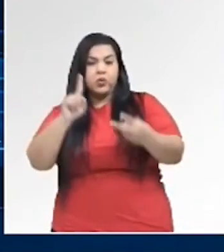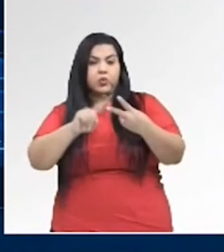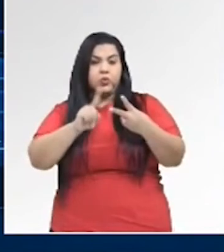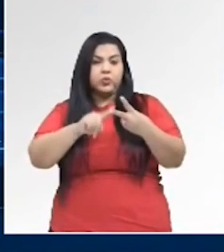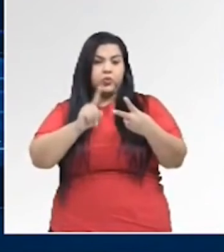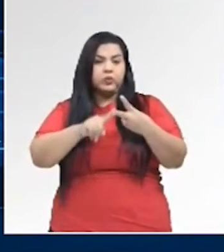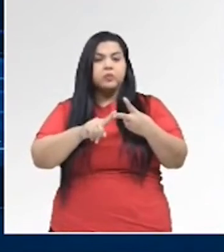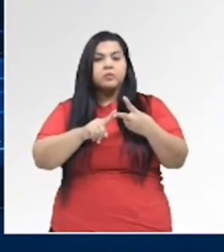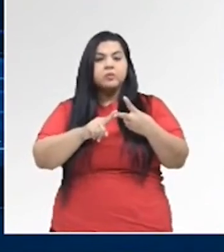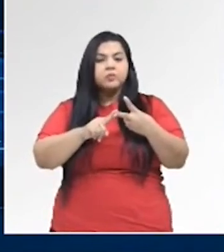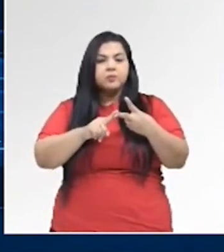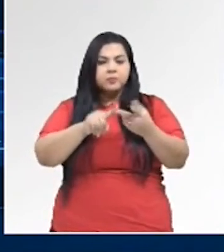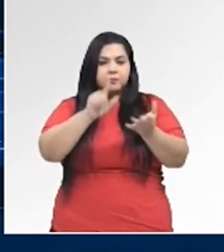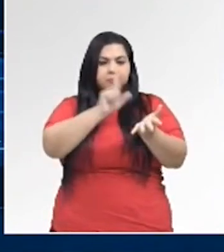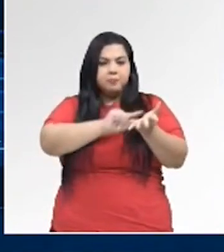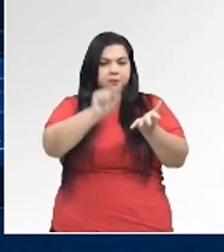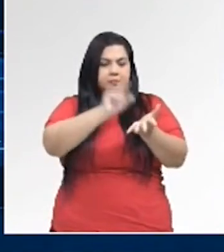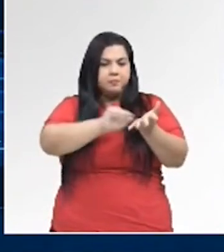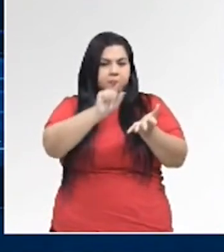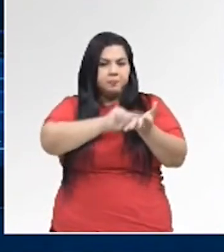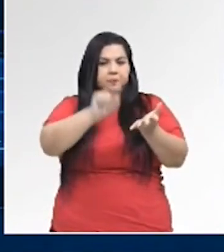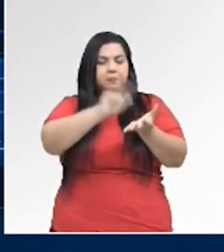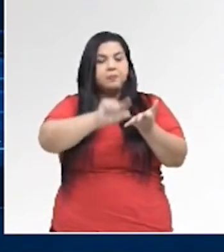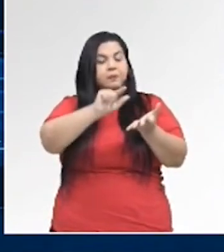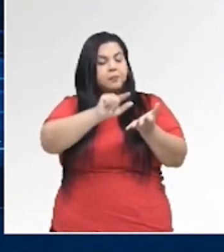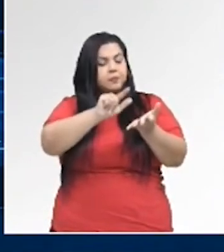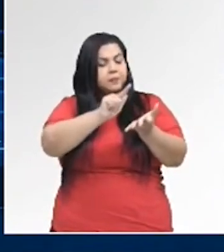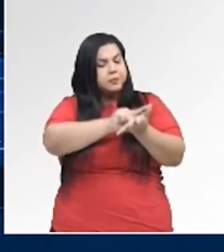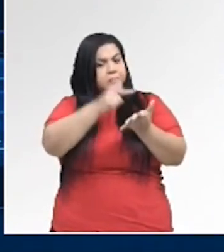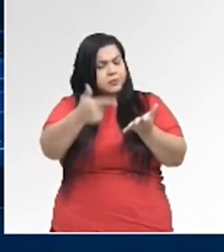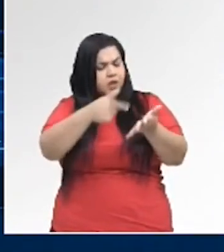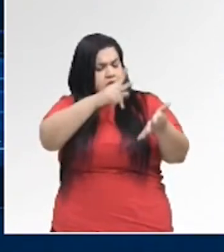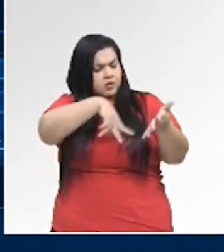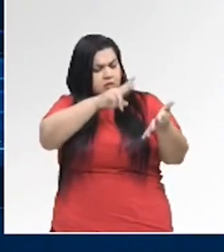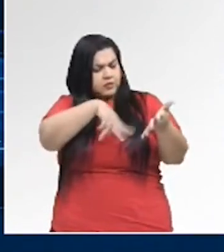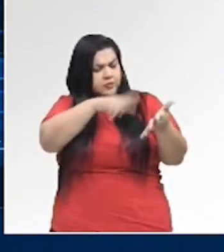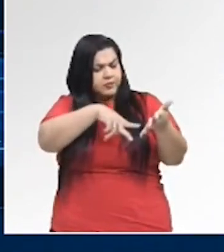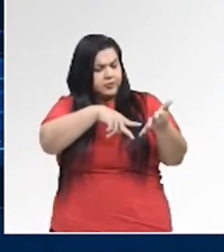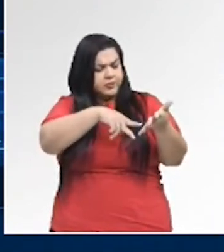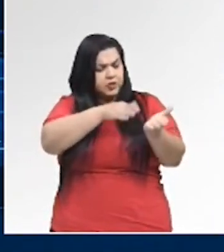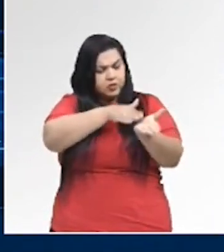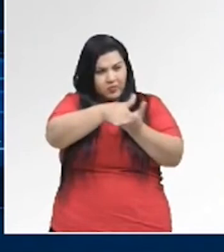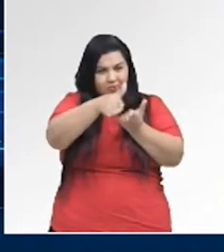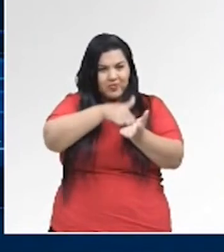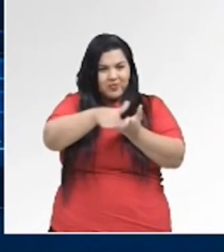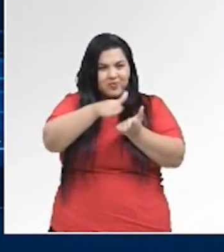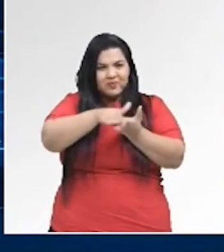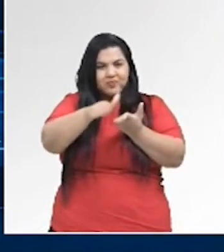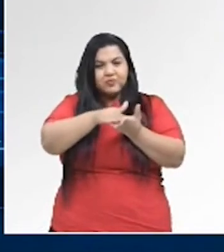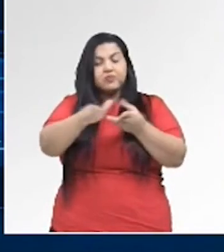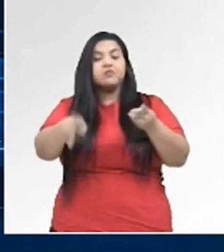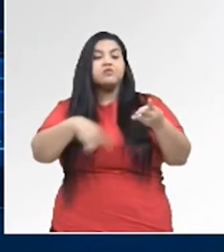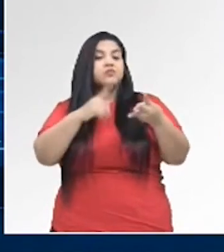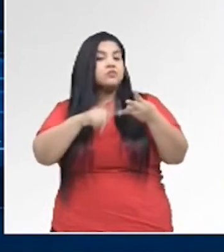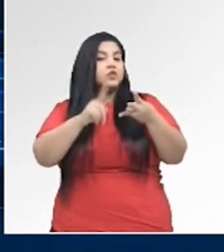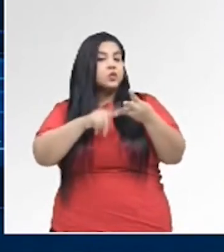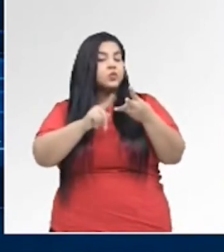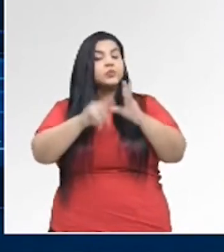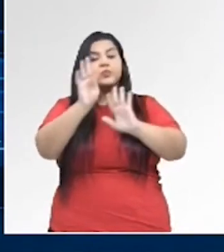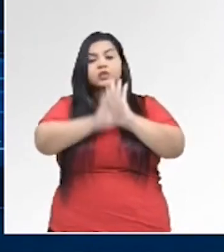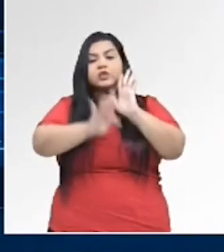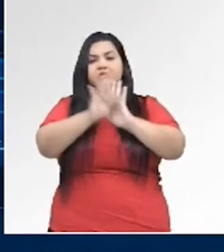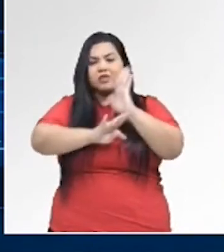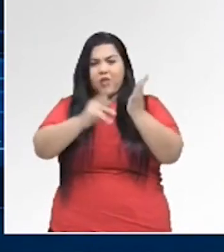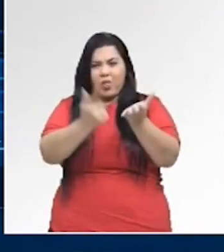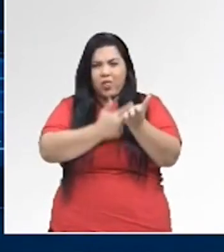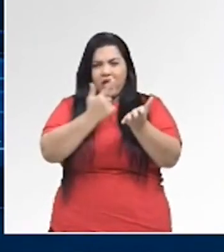os artigos jornalísticos, quando você lê aquele jornal impresso, tá certo? Os textos didáticos, os